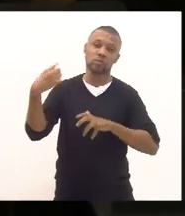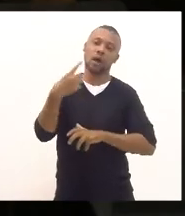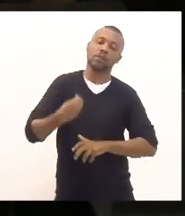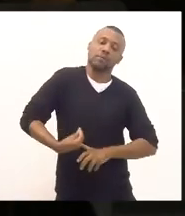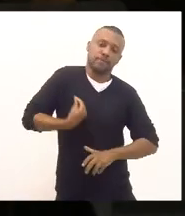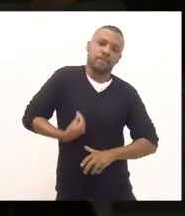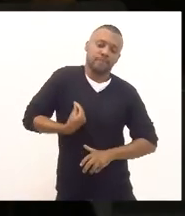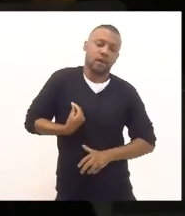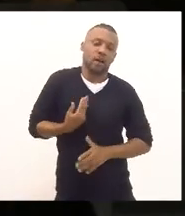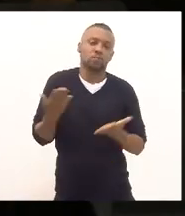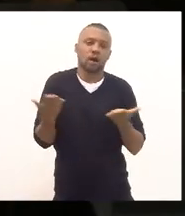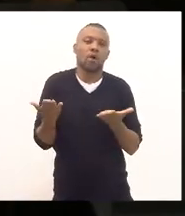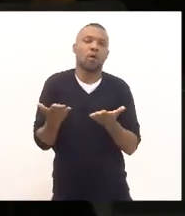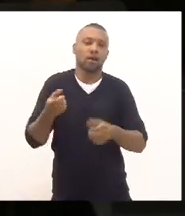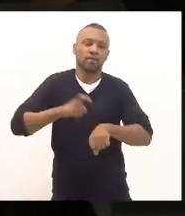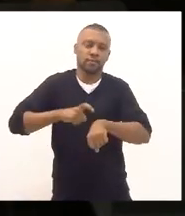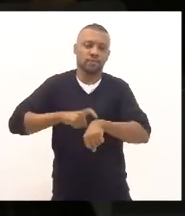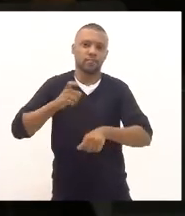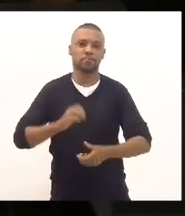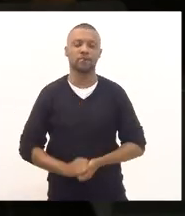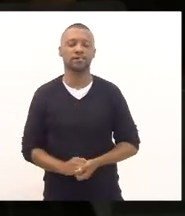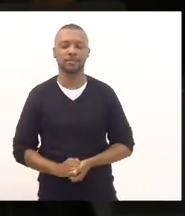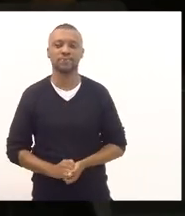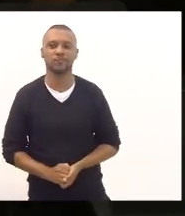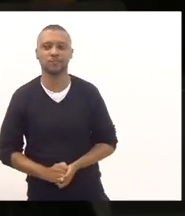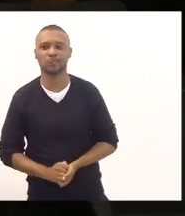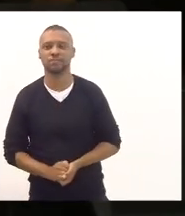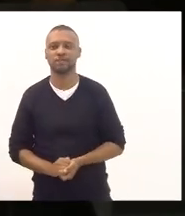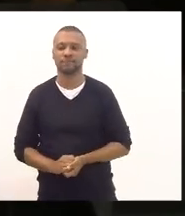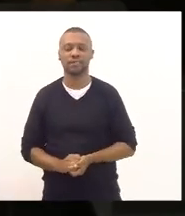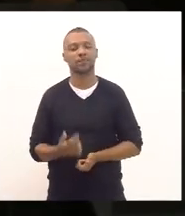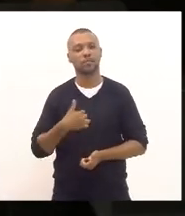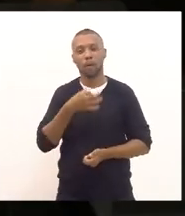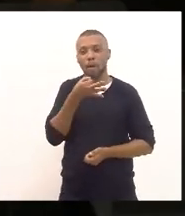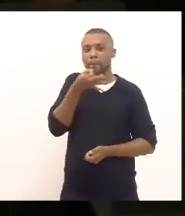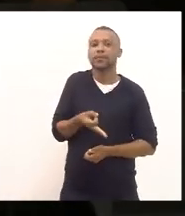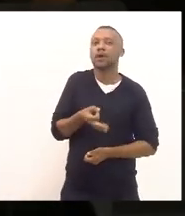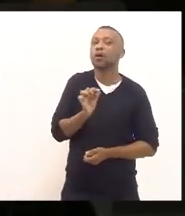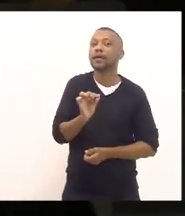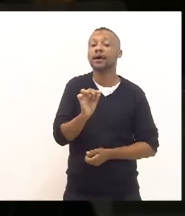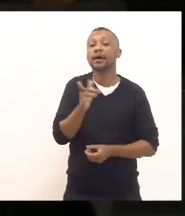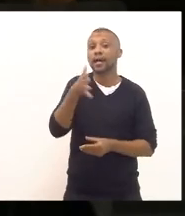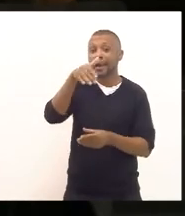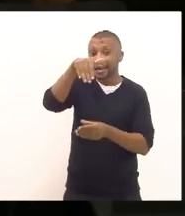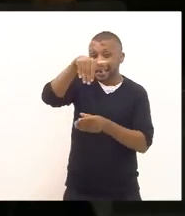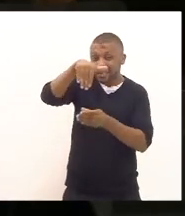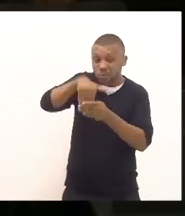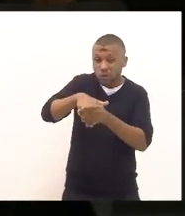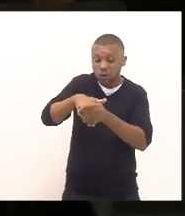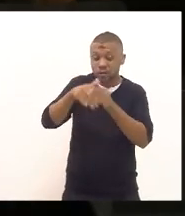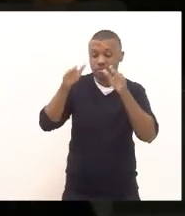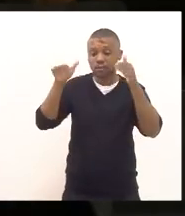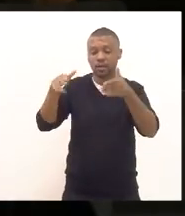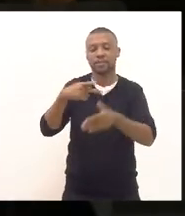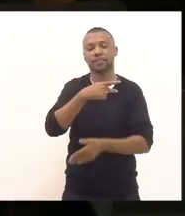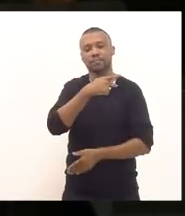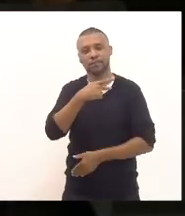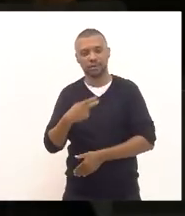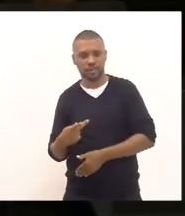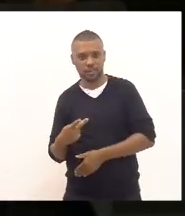estamos vivendo oi para mim eleições presidenciais